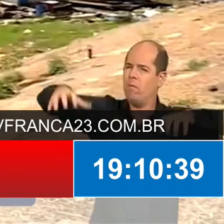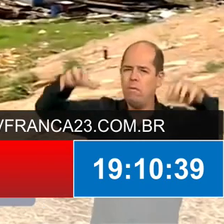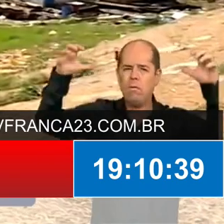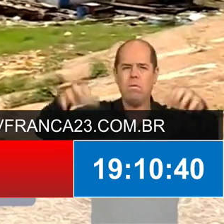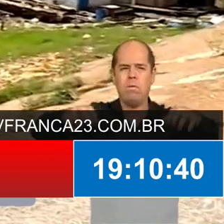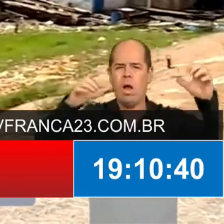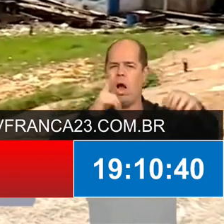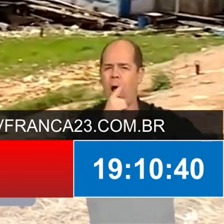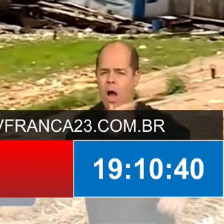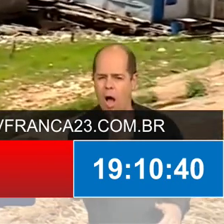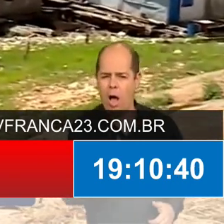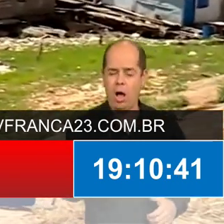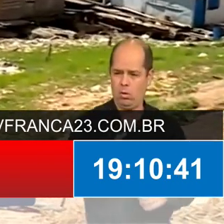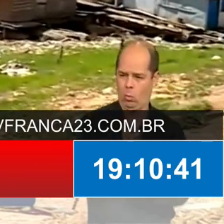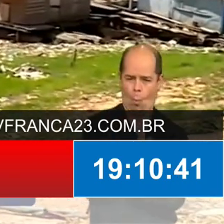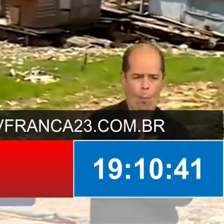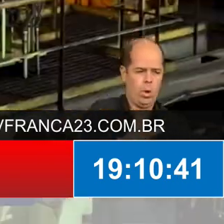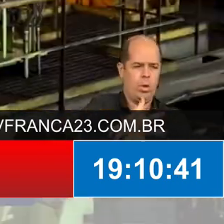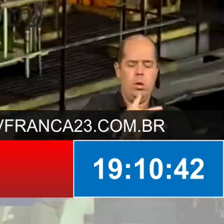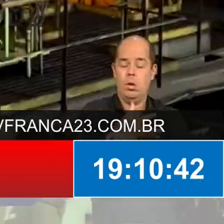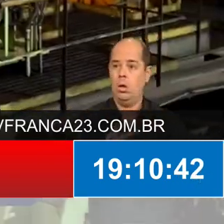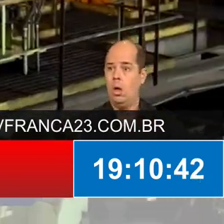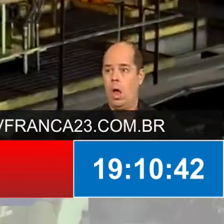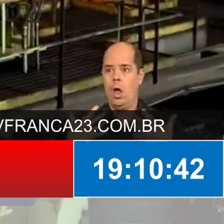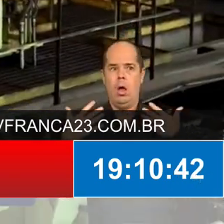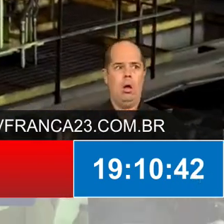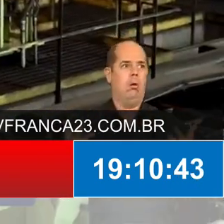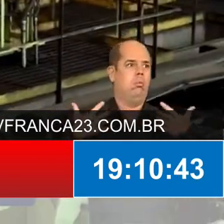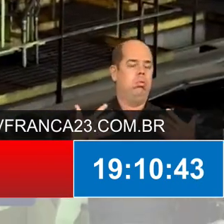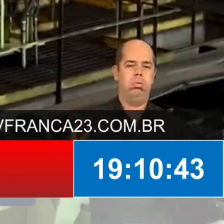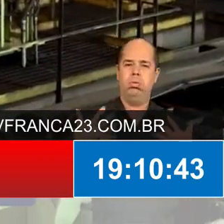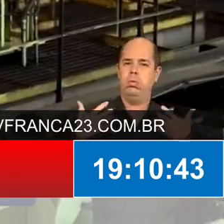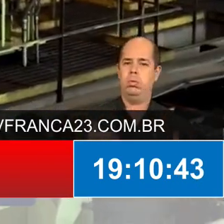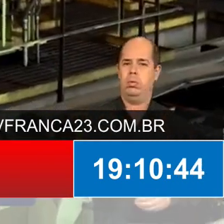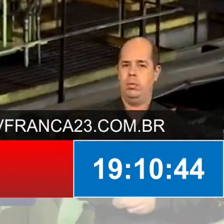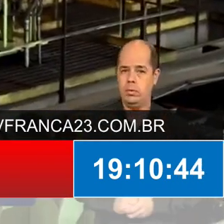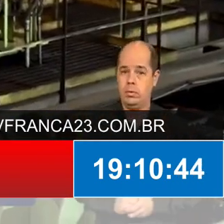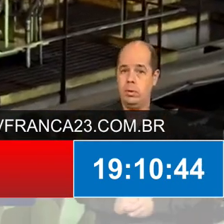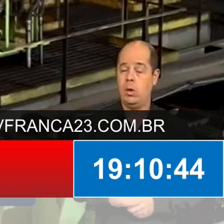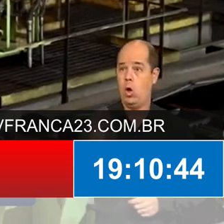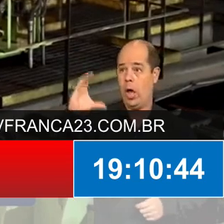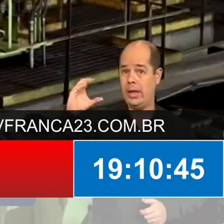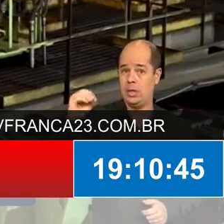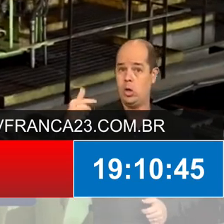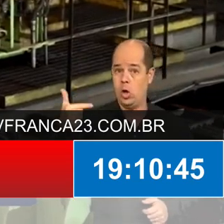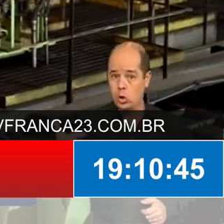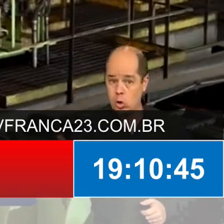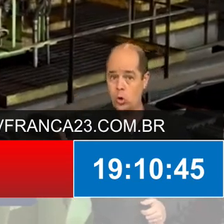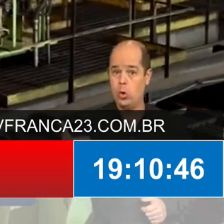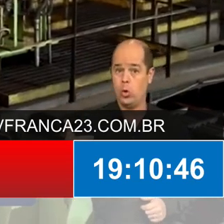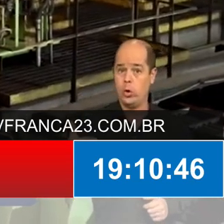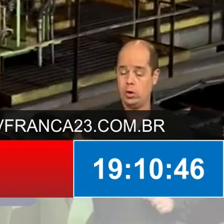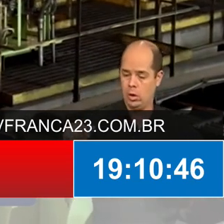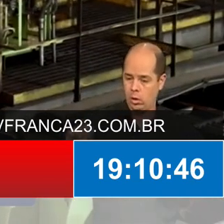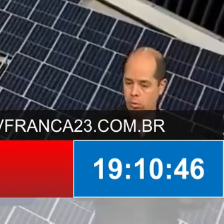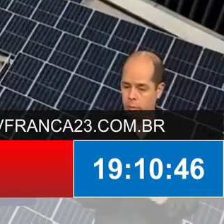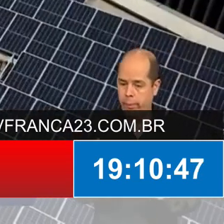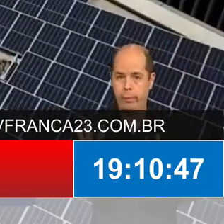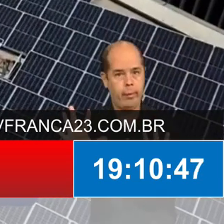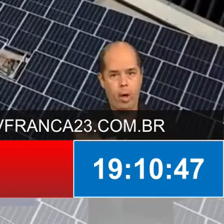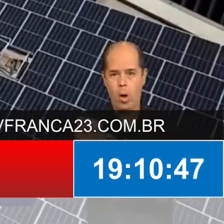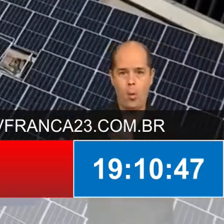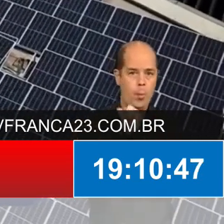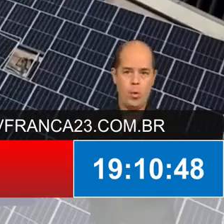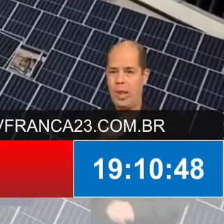enchentes, secas e ondas de calor. A descarbonização propõe a troca de combustíveis que liberam gás carbônico